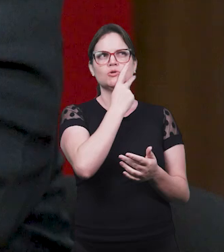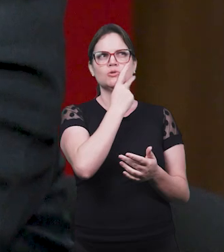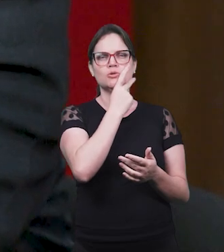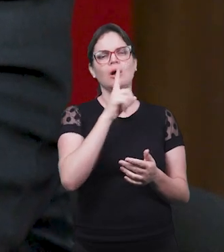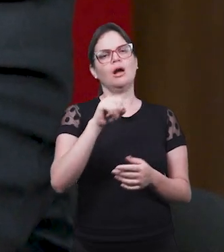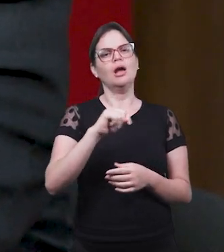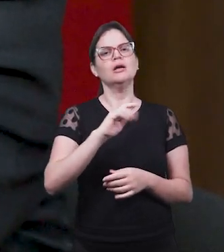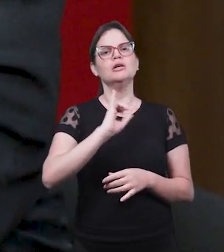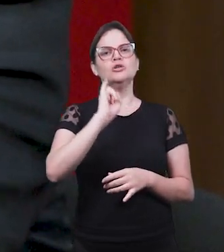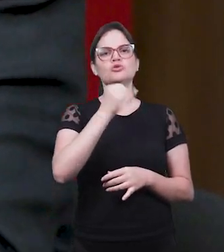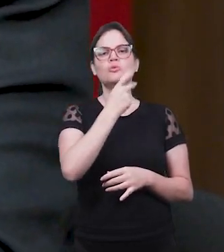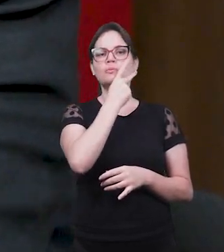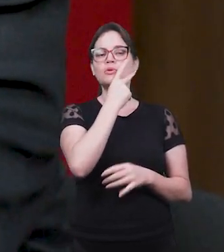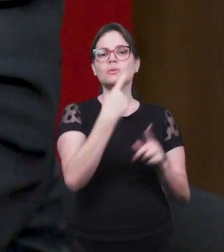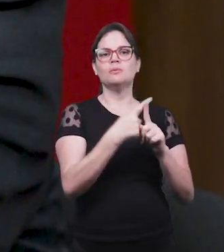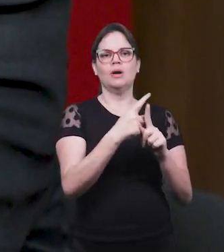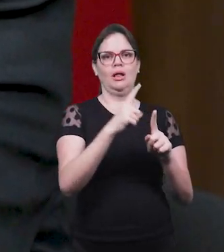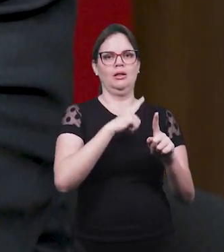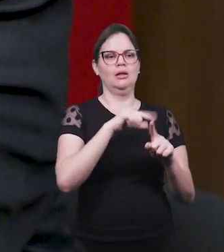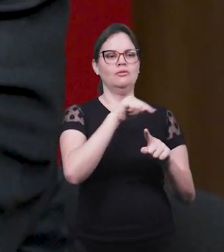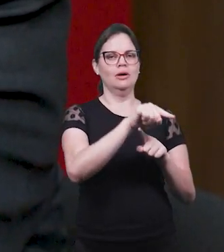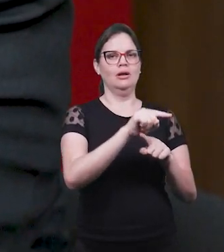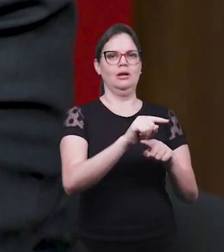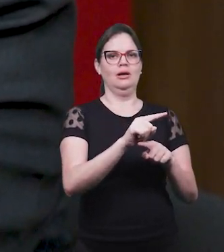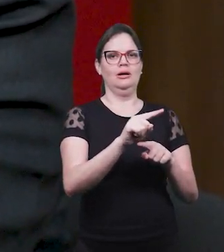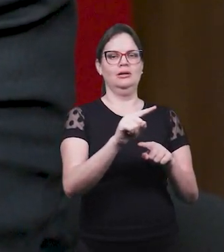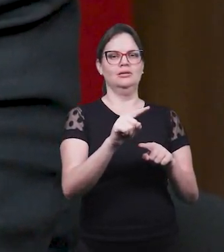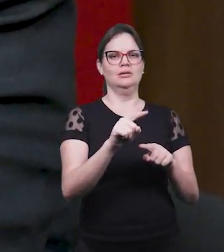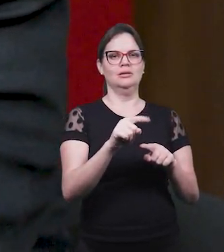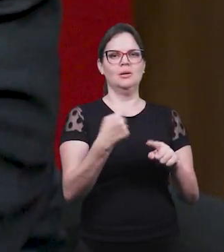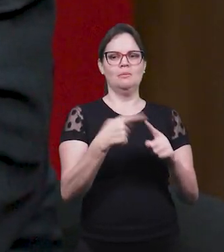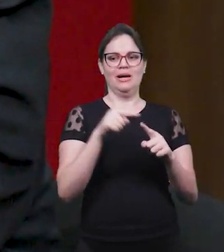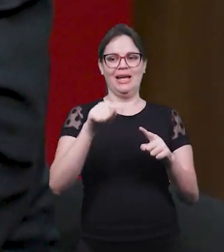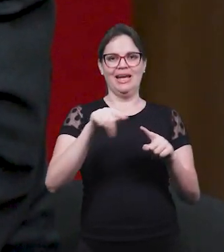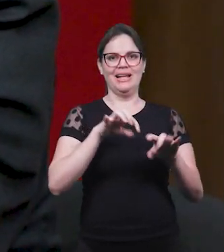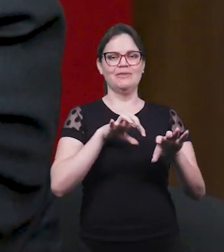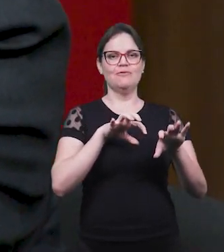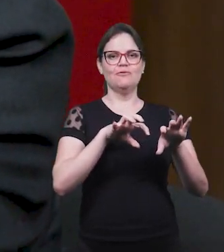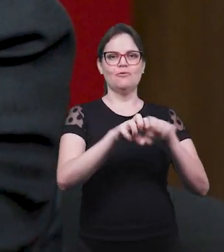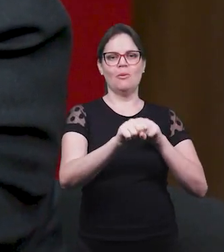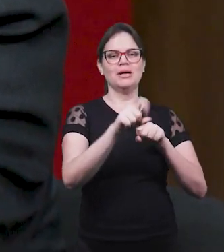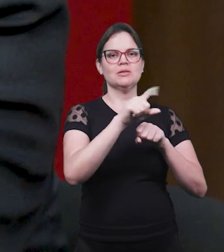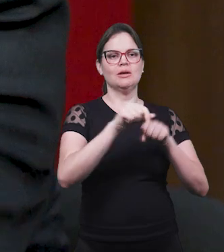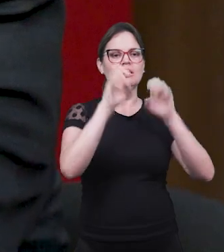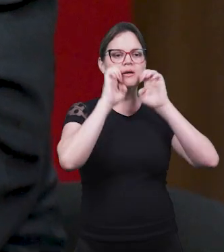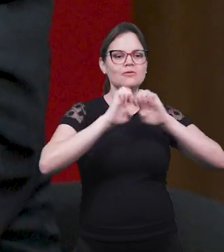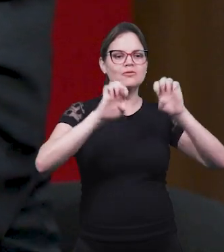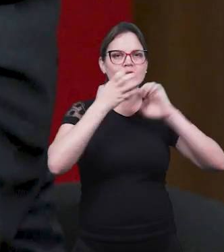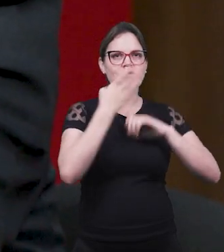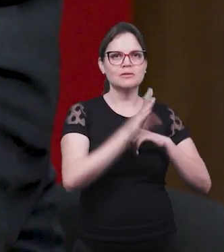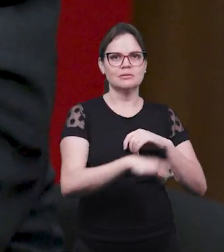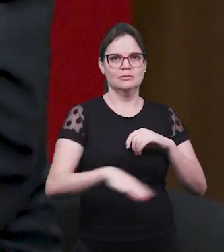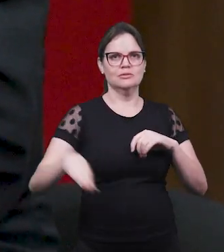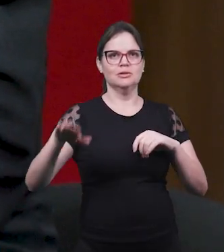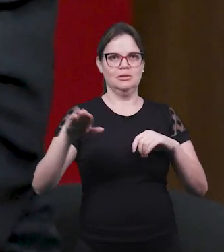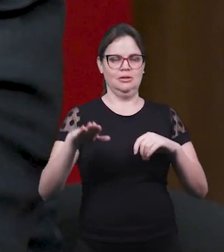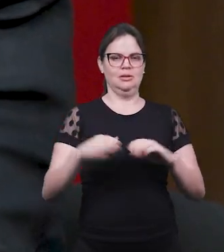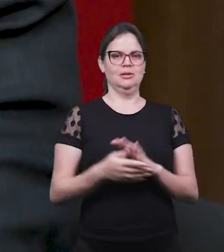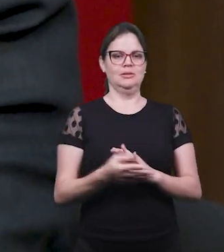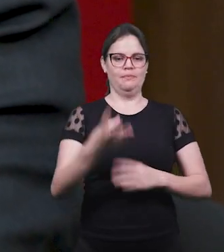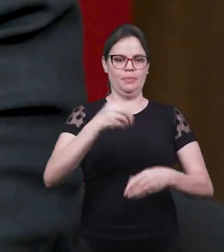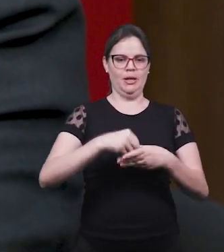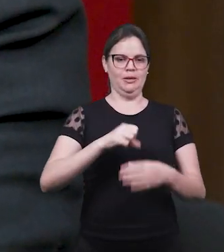conta de uma formação. Minha mãe era formada em evangelização de crianças, né, no ensino médio, tinha